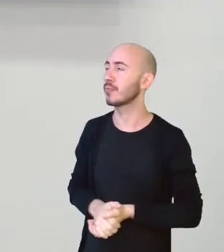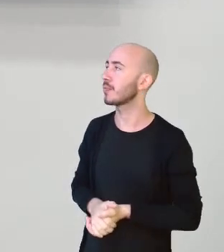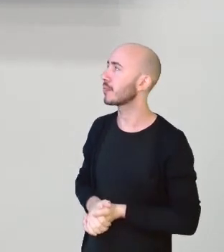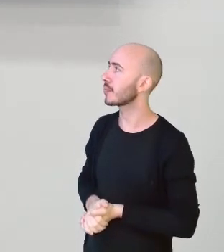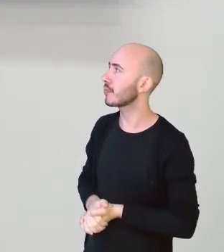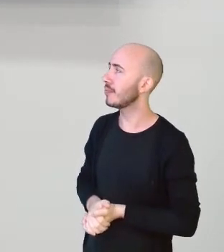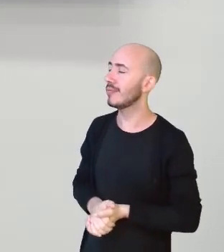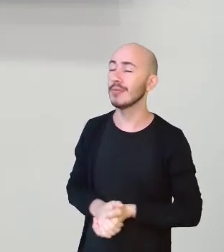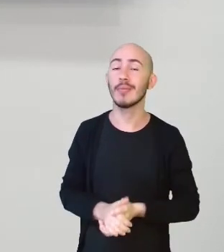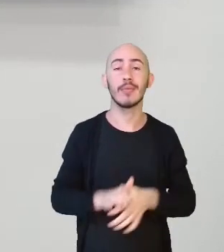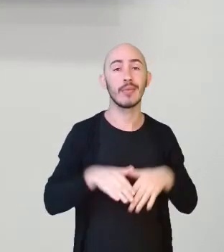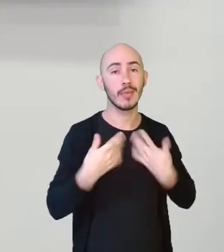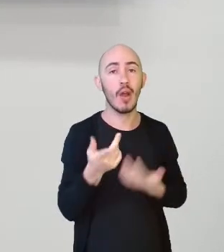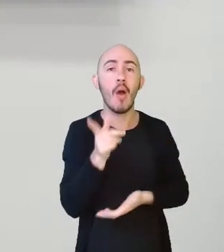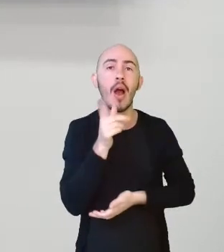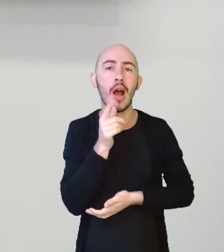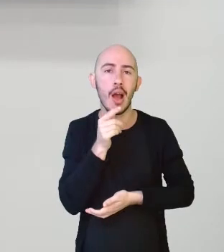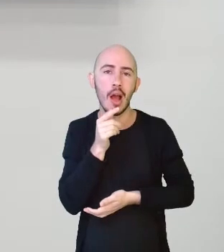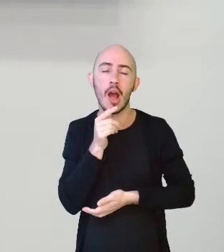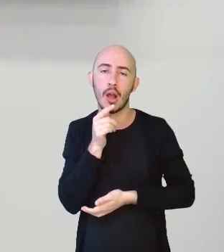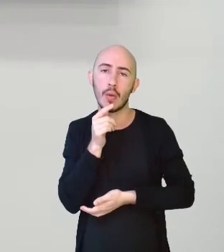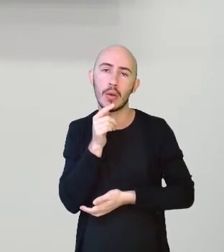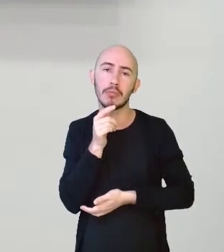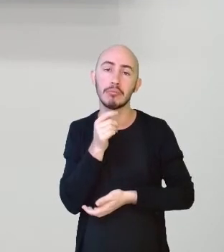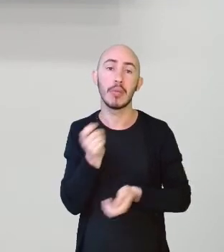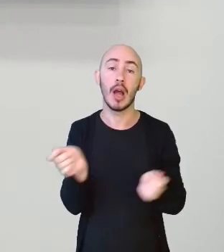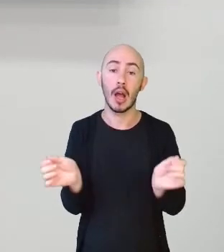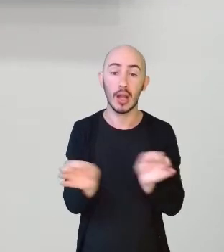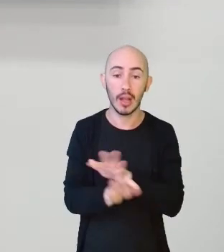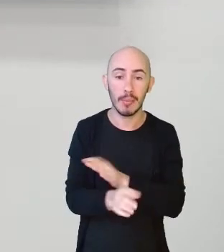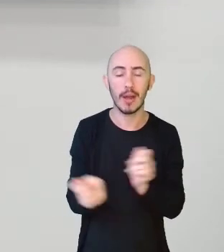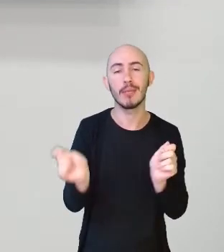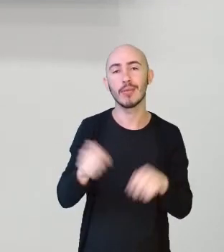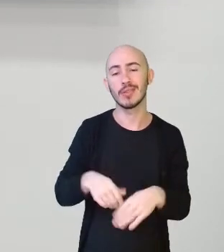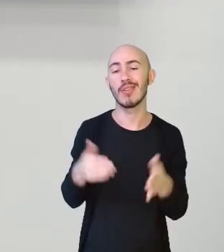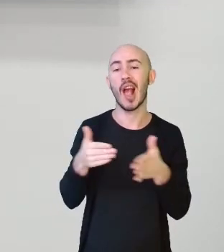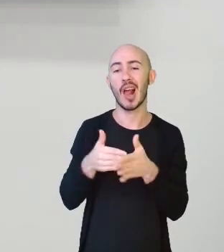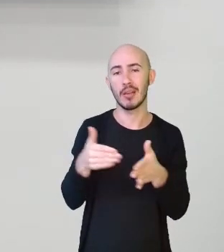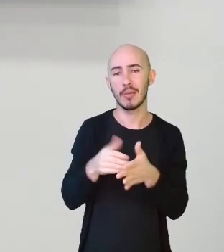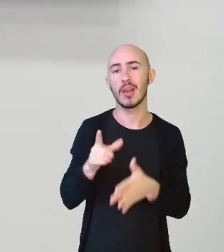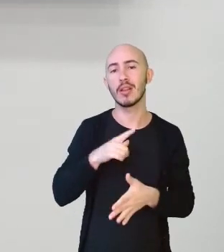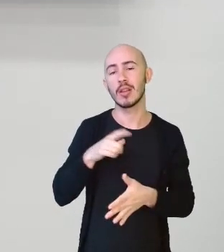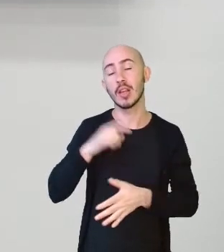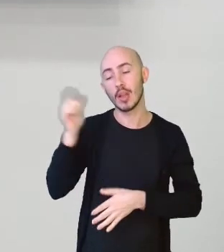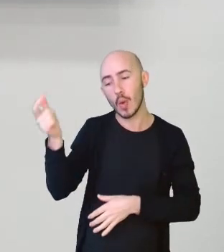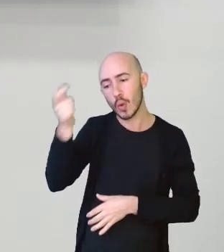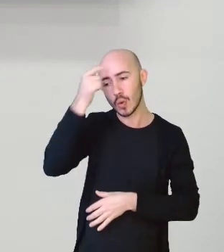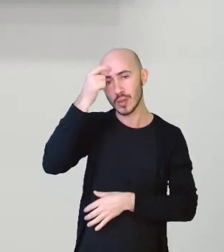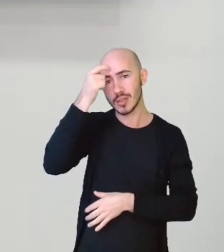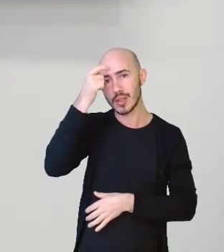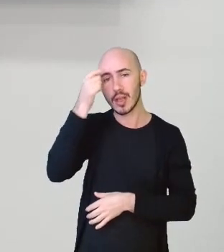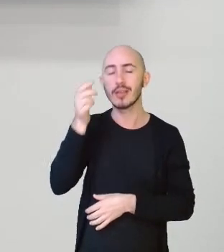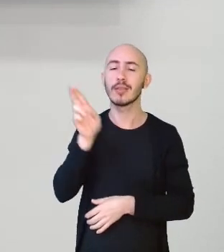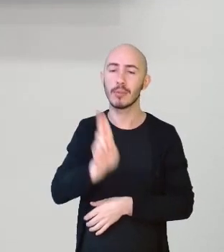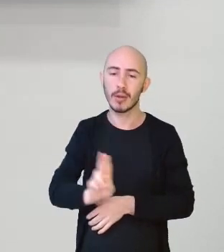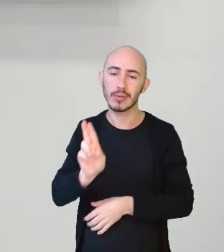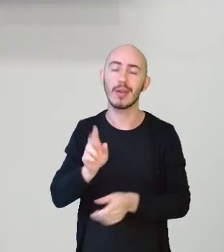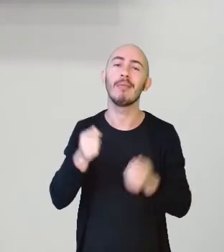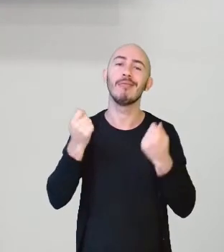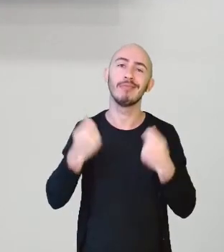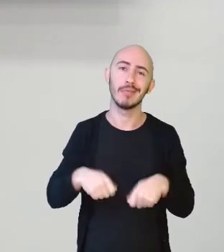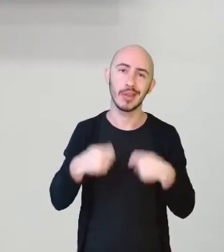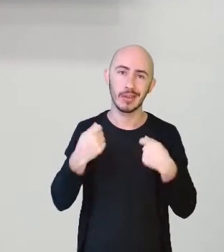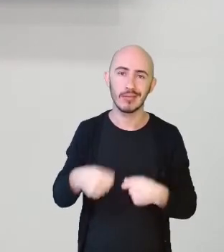recurso limitado, é necessário fazer uso racional dela, ou seja, evitar